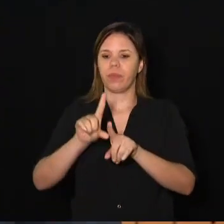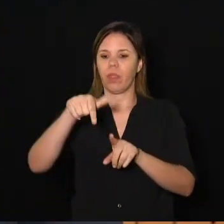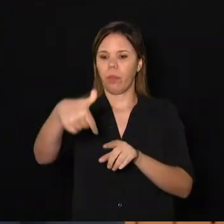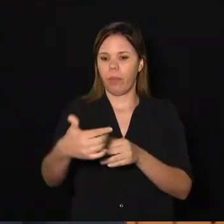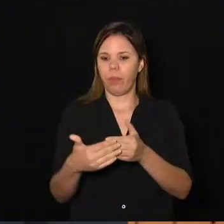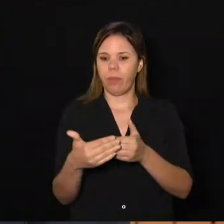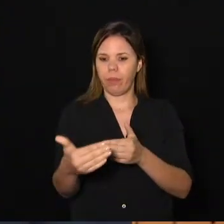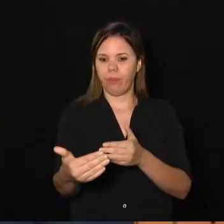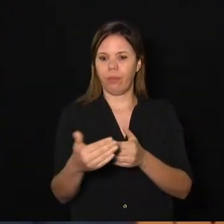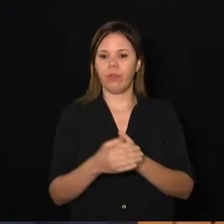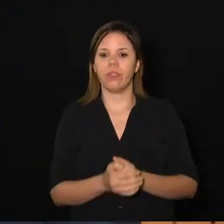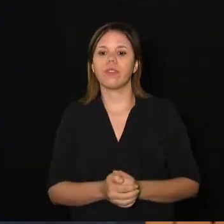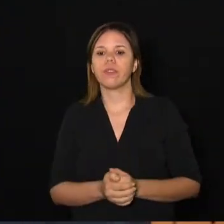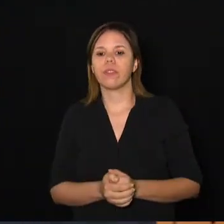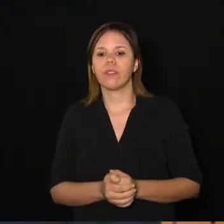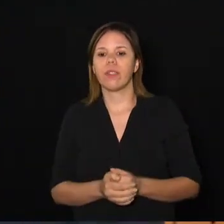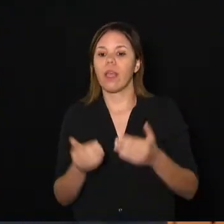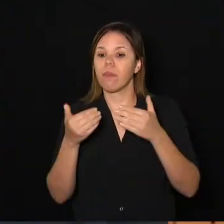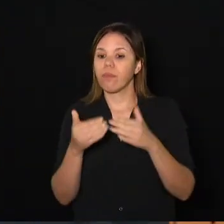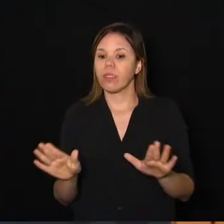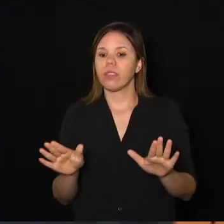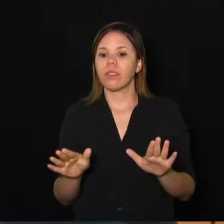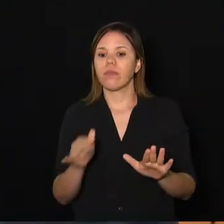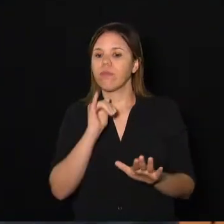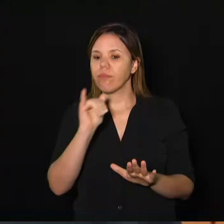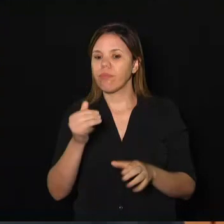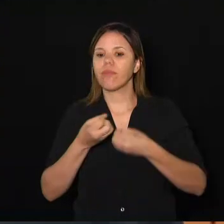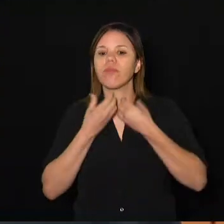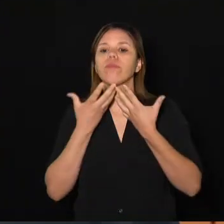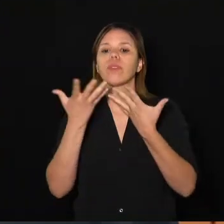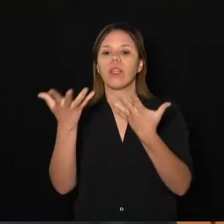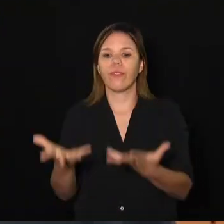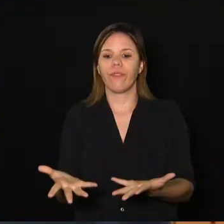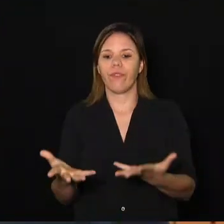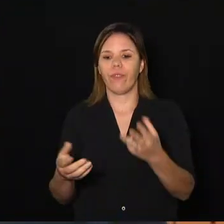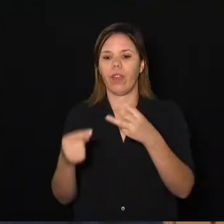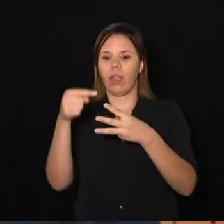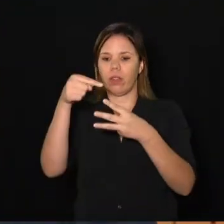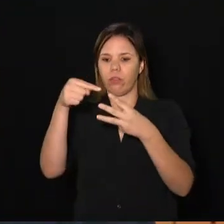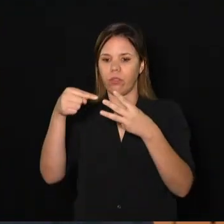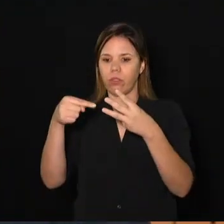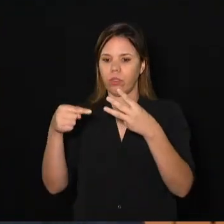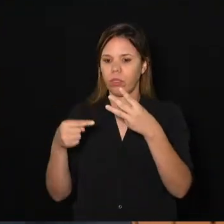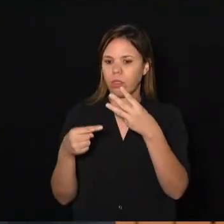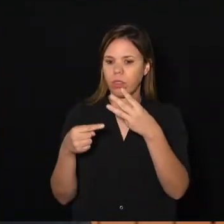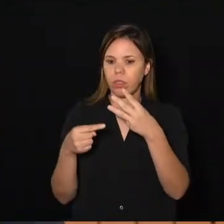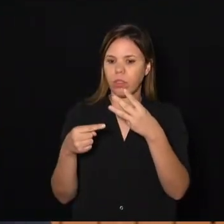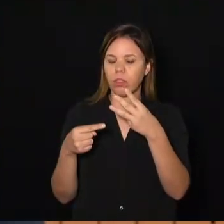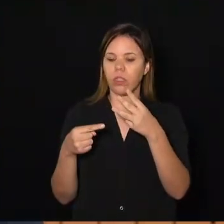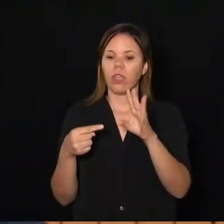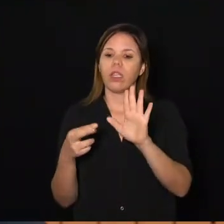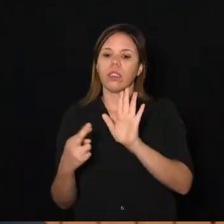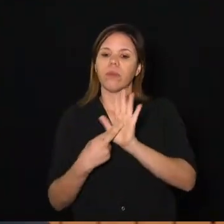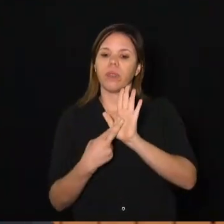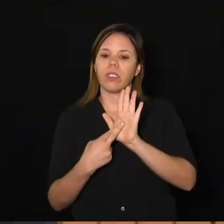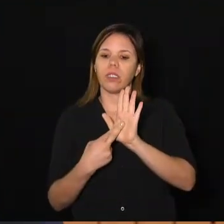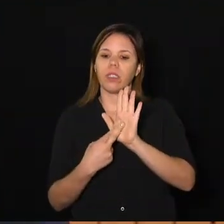abri a palavra para os três representantes da parte de oftomologia